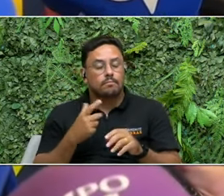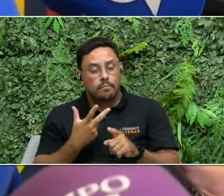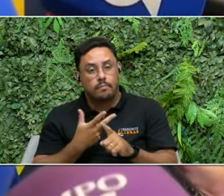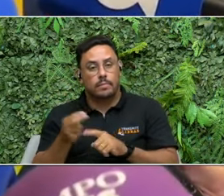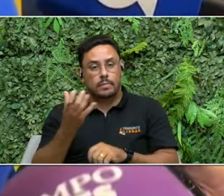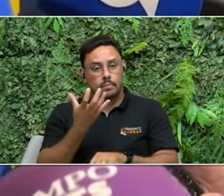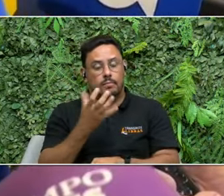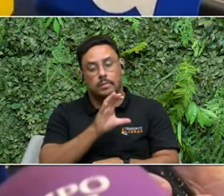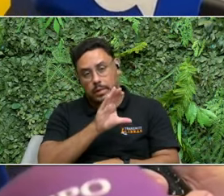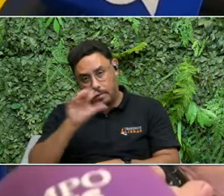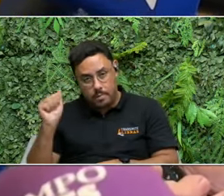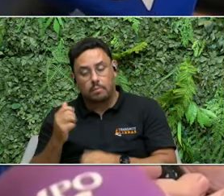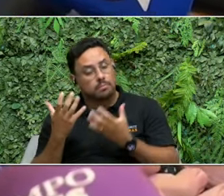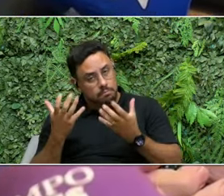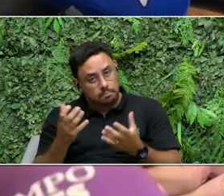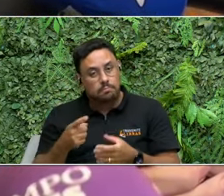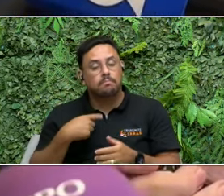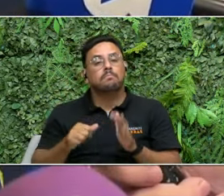DEC